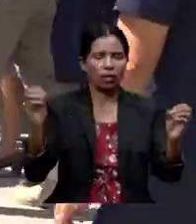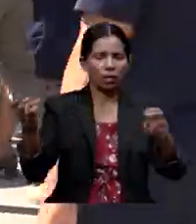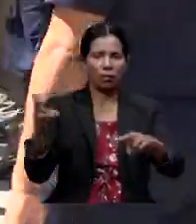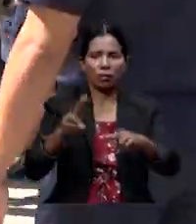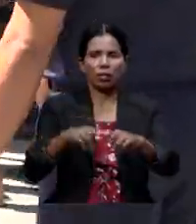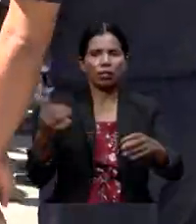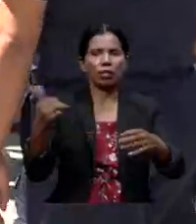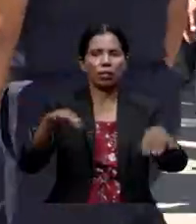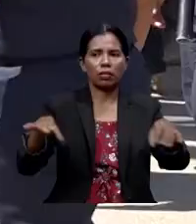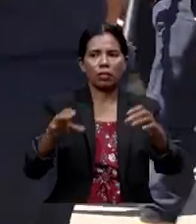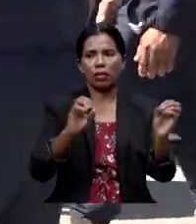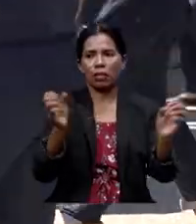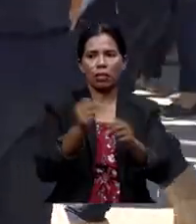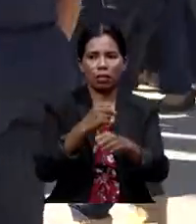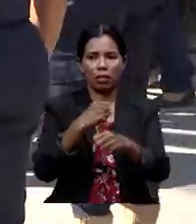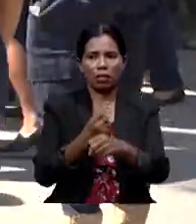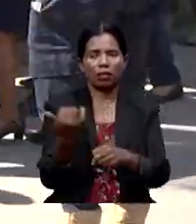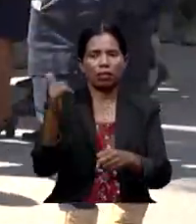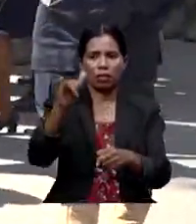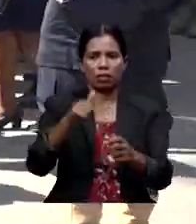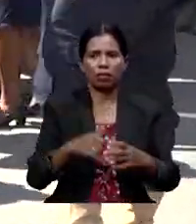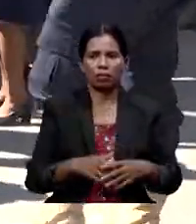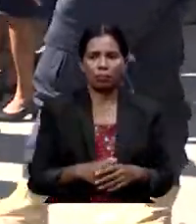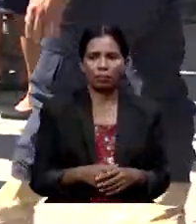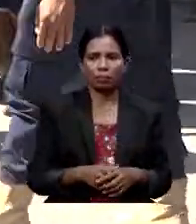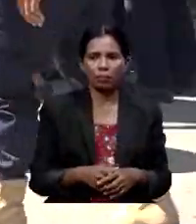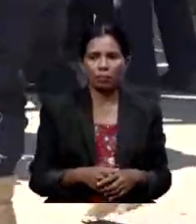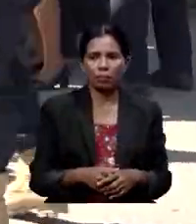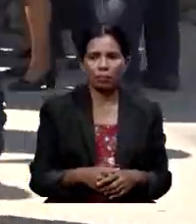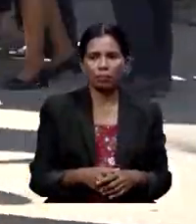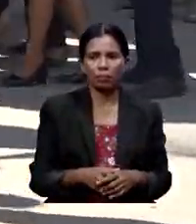ne contrato, no la halo avaliação basira. Dilma Suzetti, Marito da Costa, GMN.